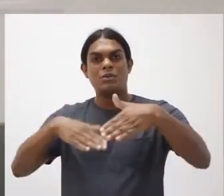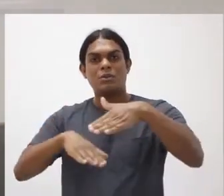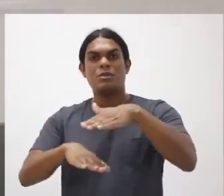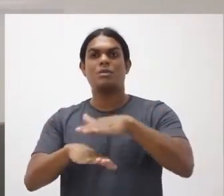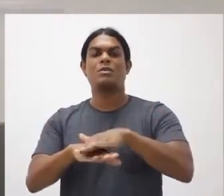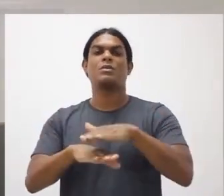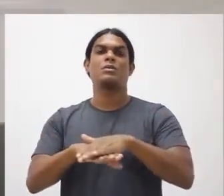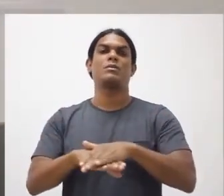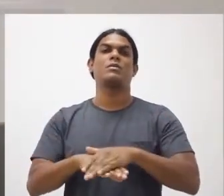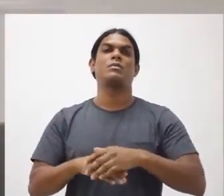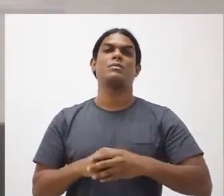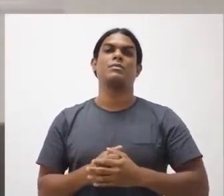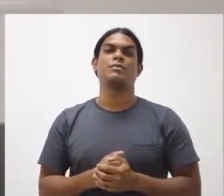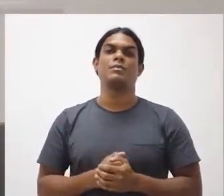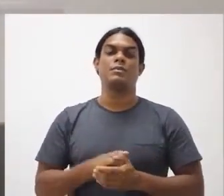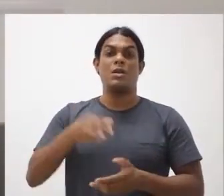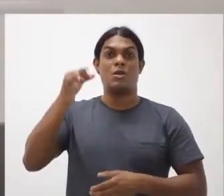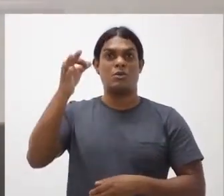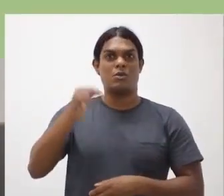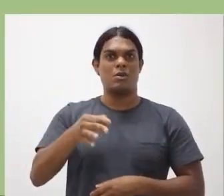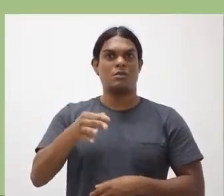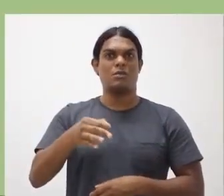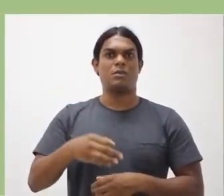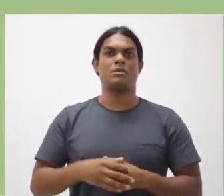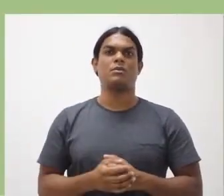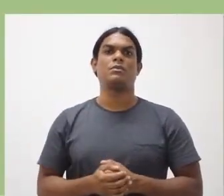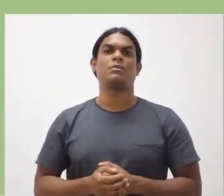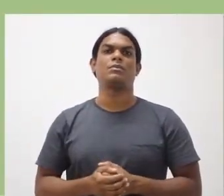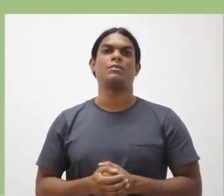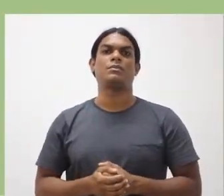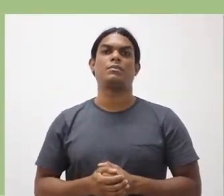aos processos de movimentação e distribuição.